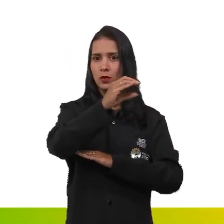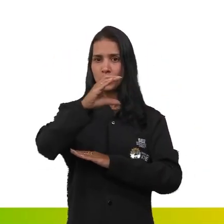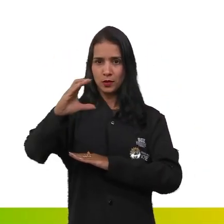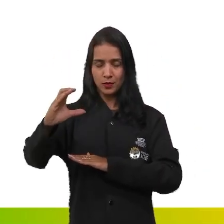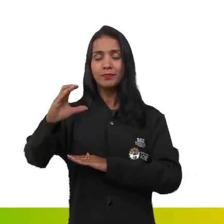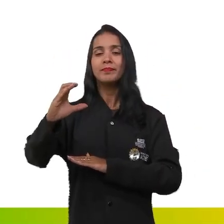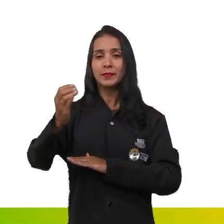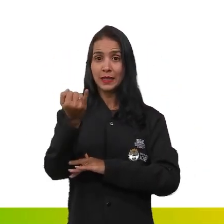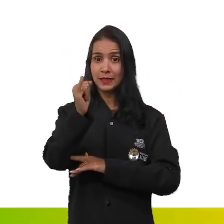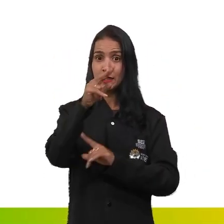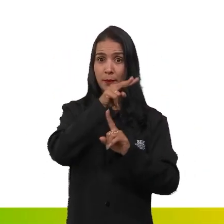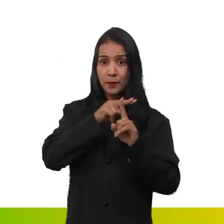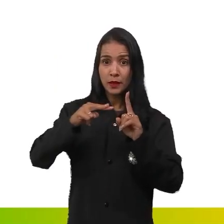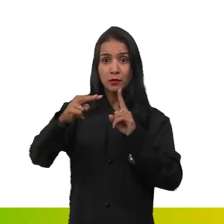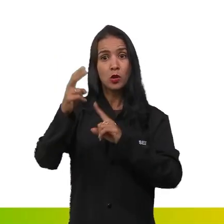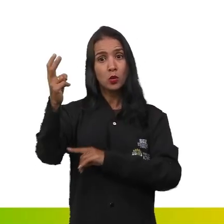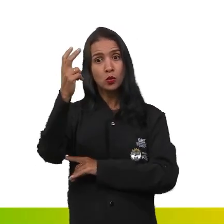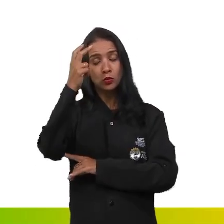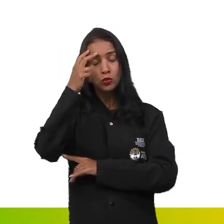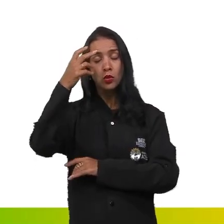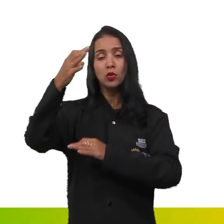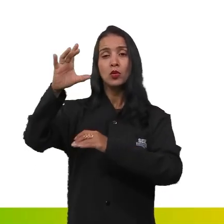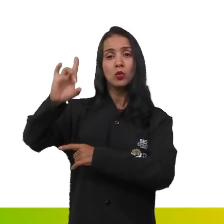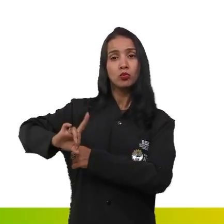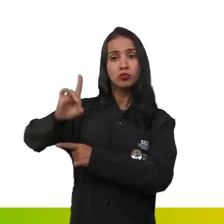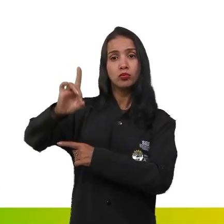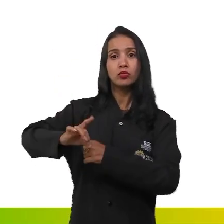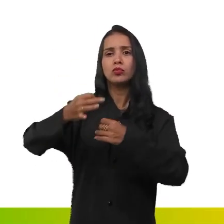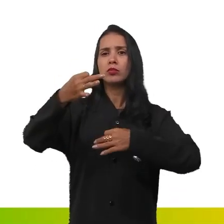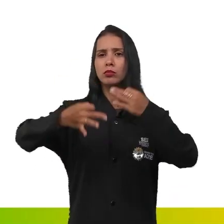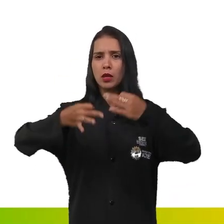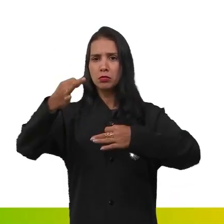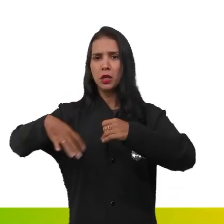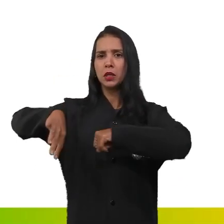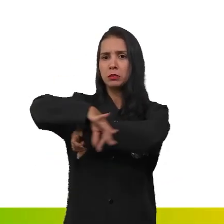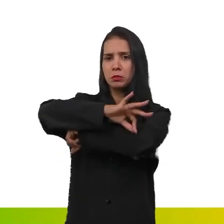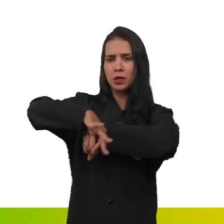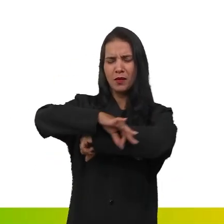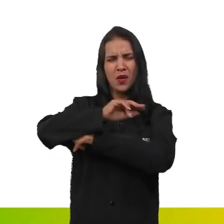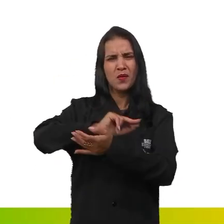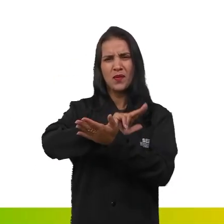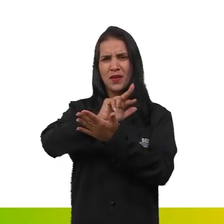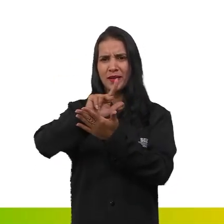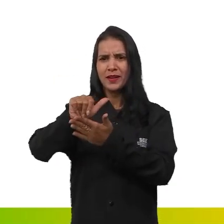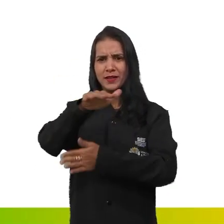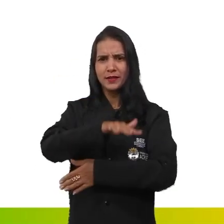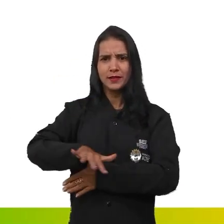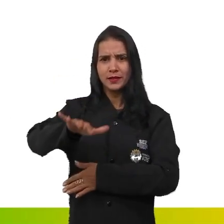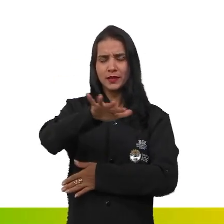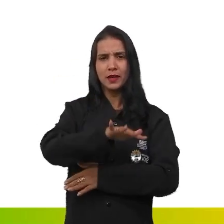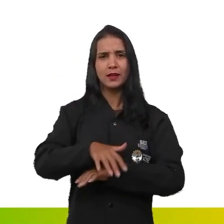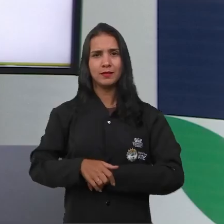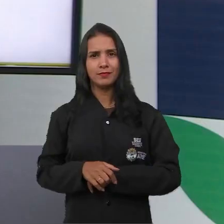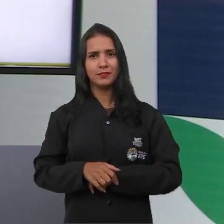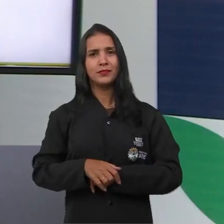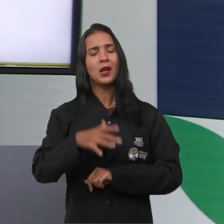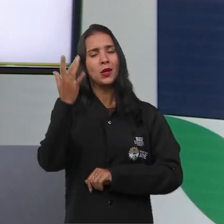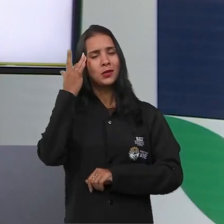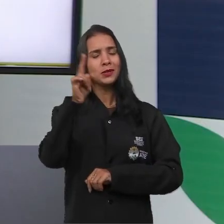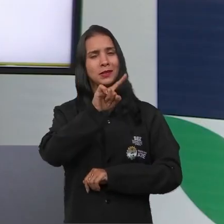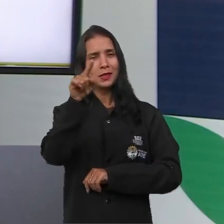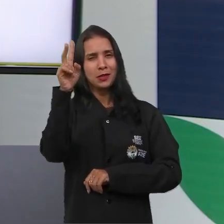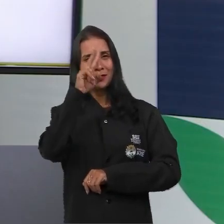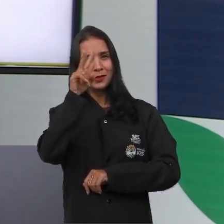da filosofia, da cultura, da arquitetura, de diversas formas. Sei que você relembrou muitas